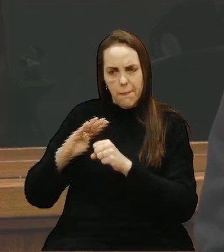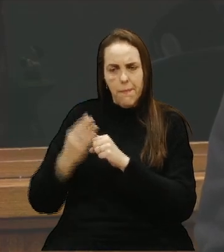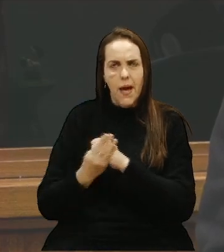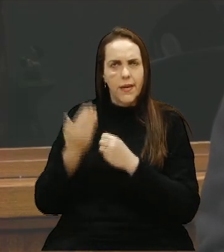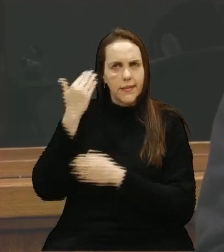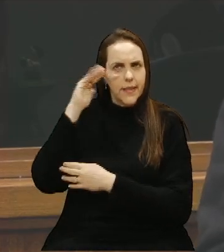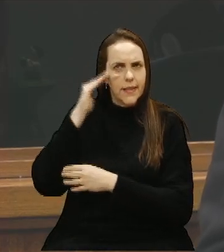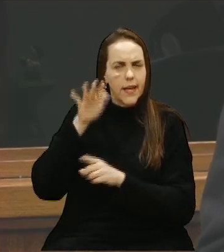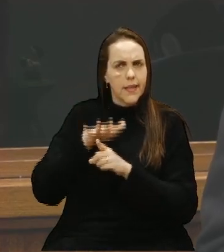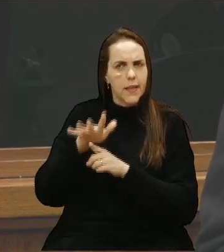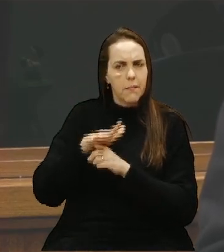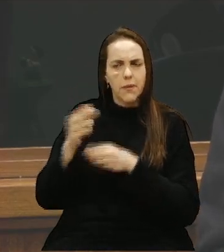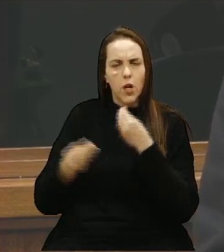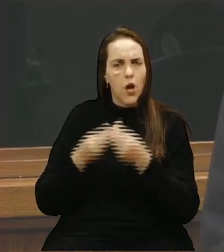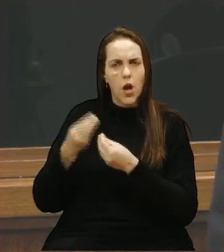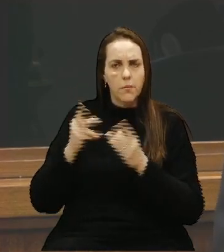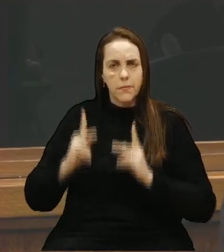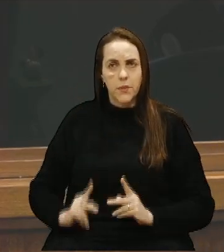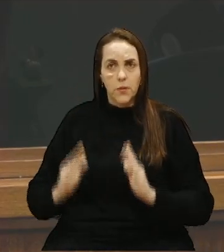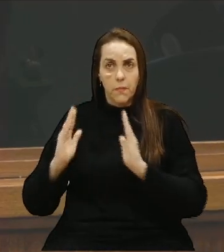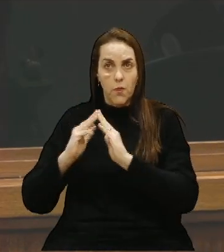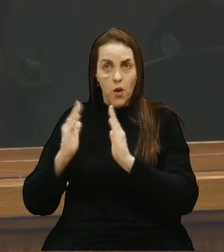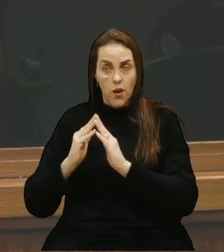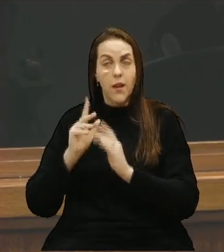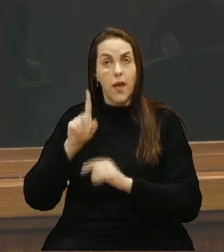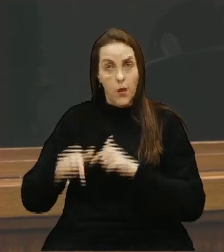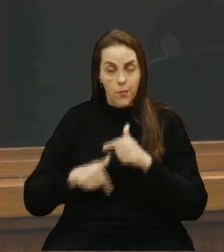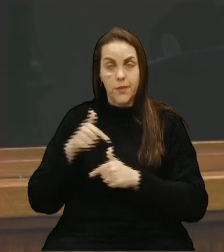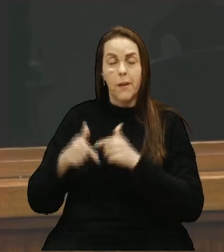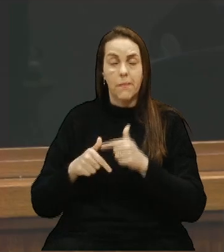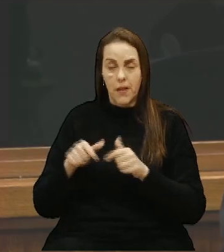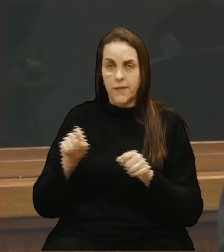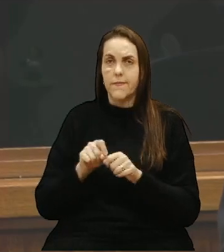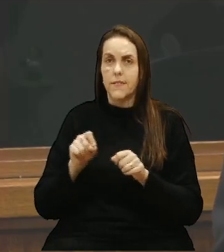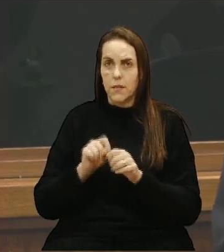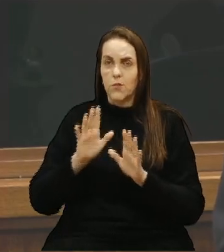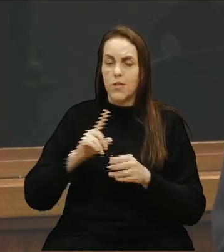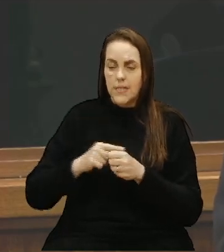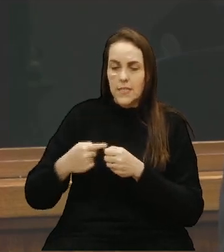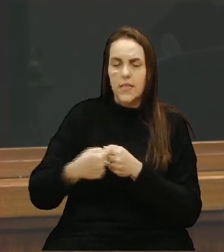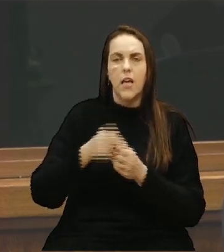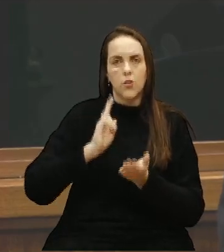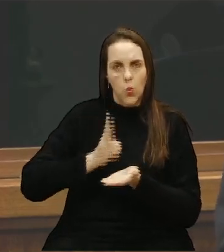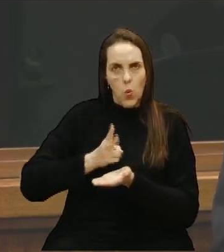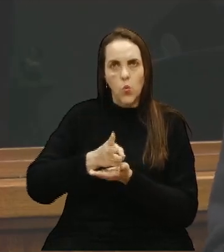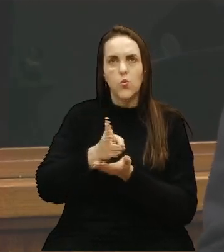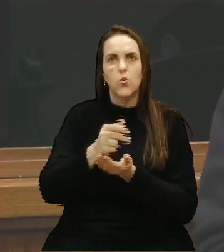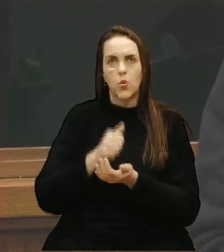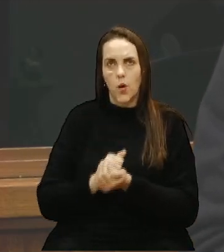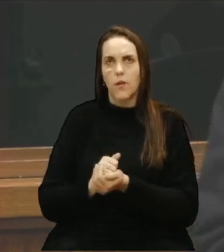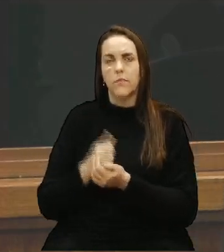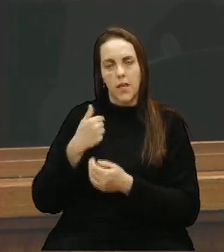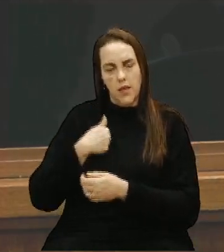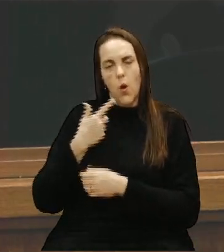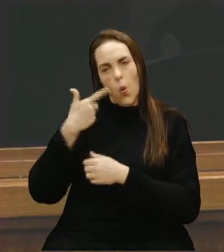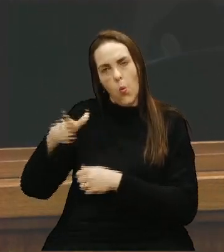as demandas dos moradores. Enfim, é um trabalho que nós temos feito na cidade, vamos seguir e vamos estar indo em outro